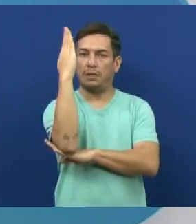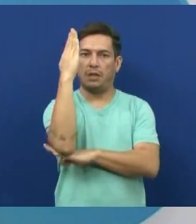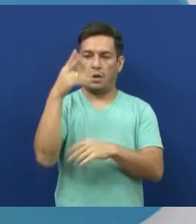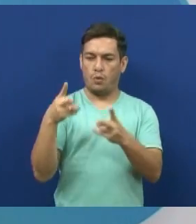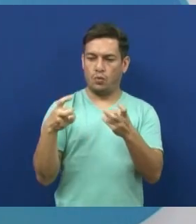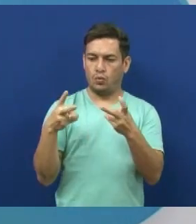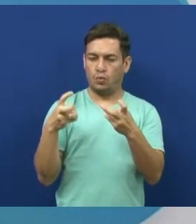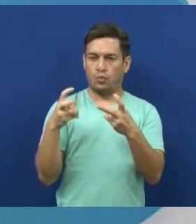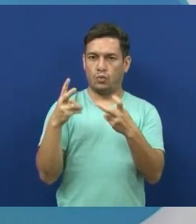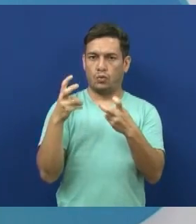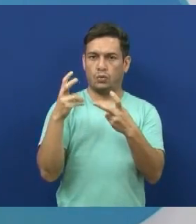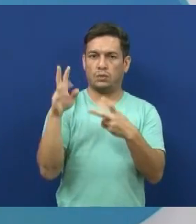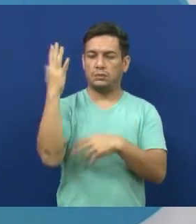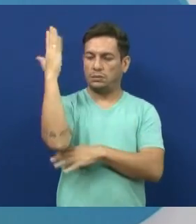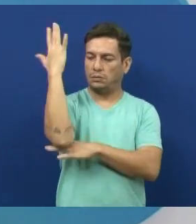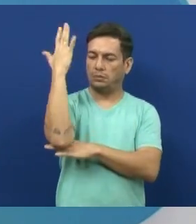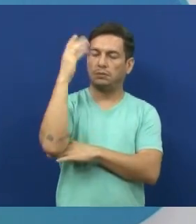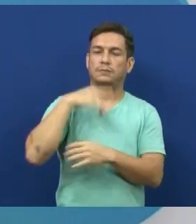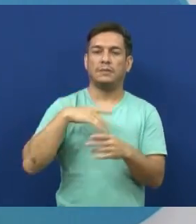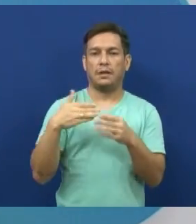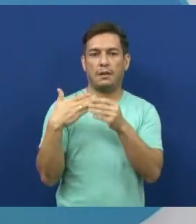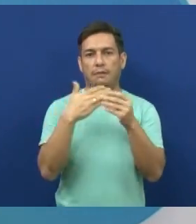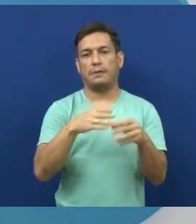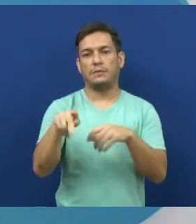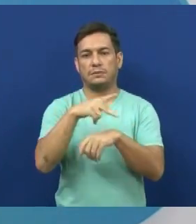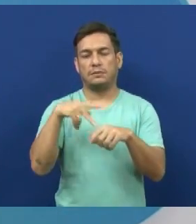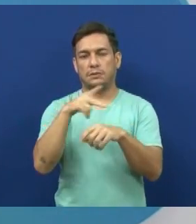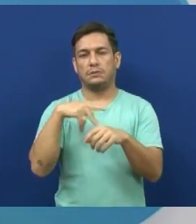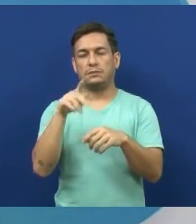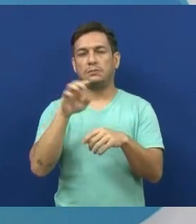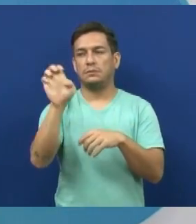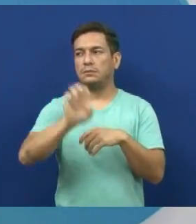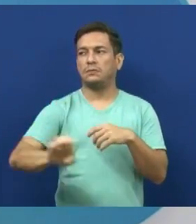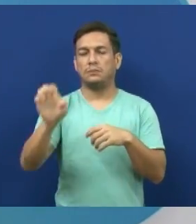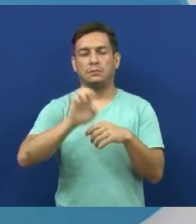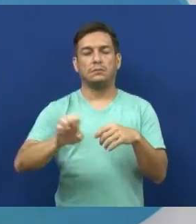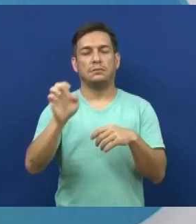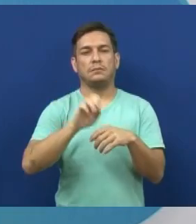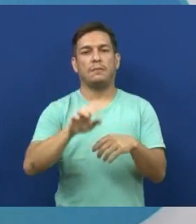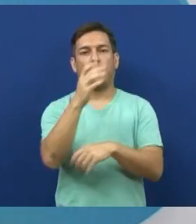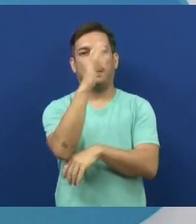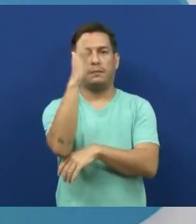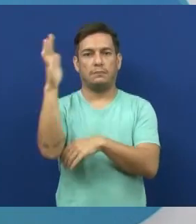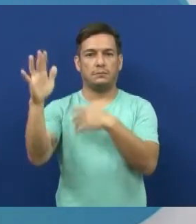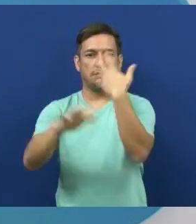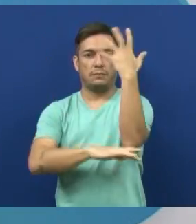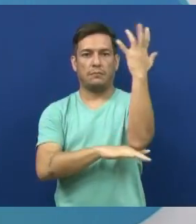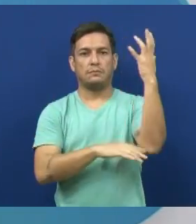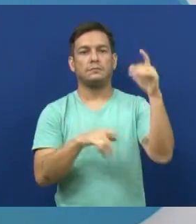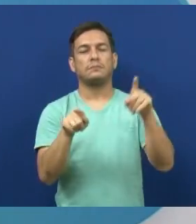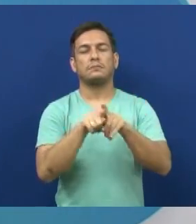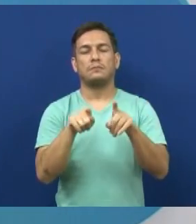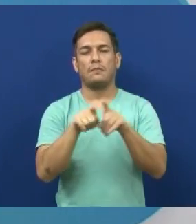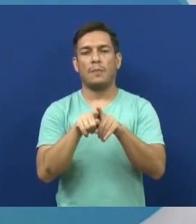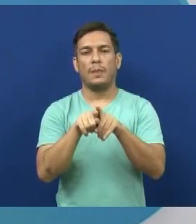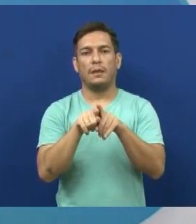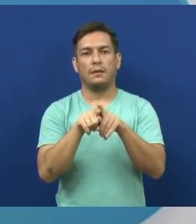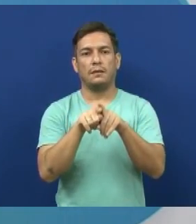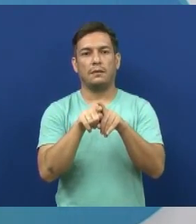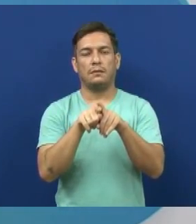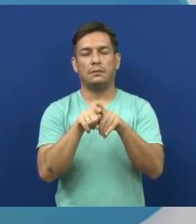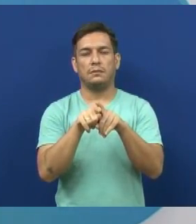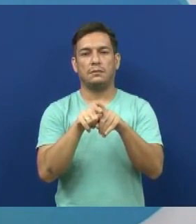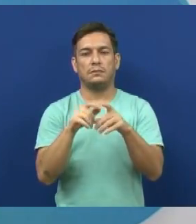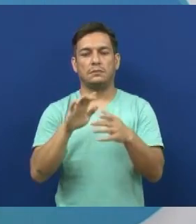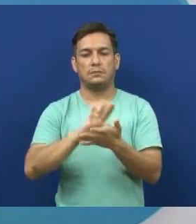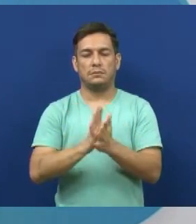para levar aos países europeus, né? A Mata Atlântica, que é aquela faixa no litoral do Brasil, basicamente foi